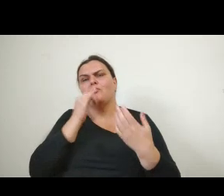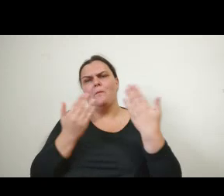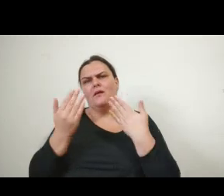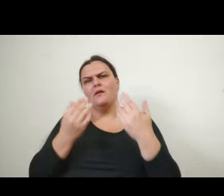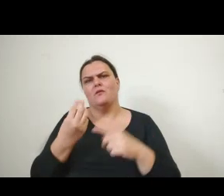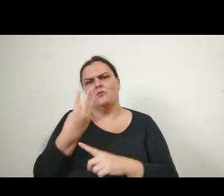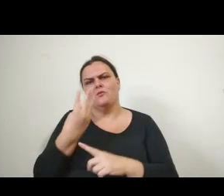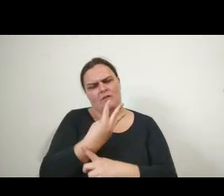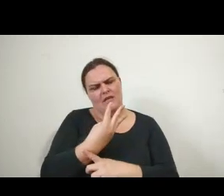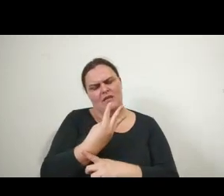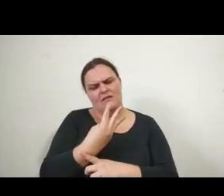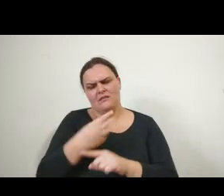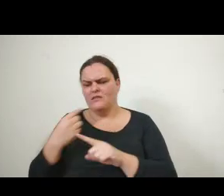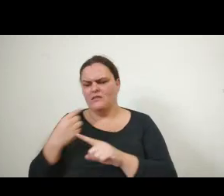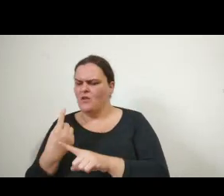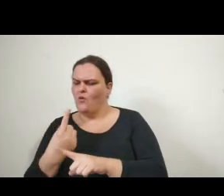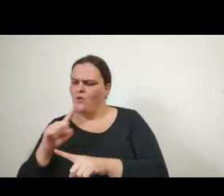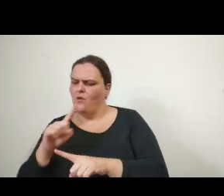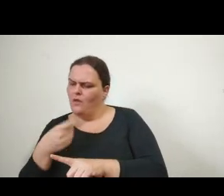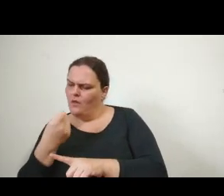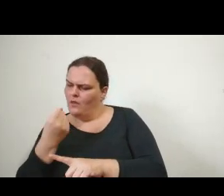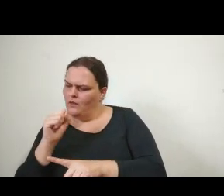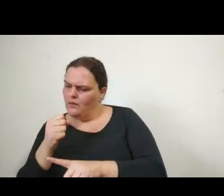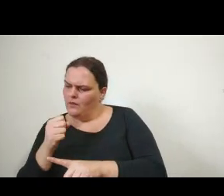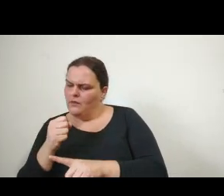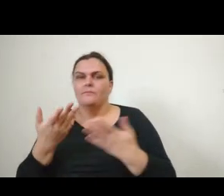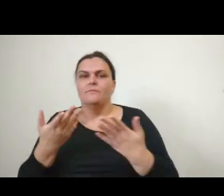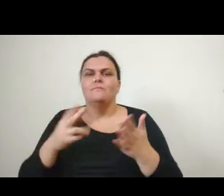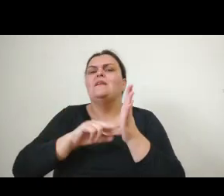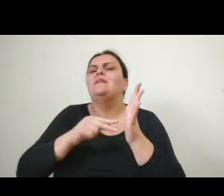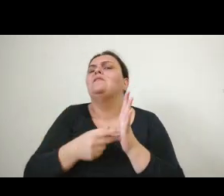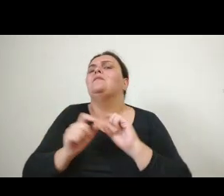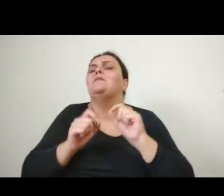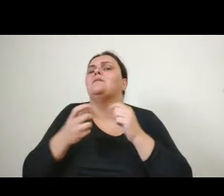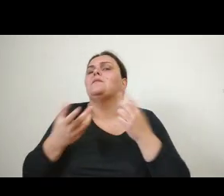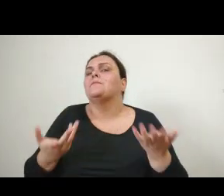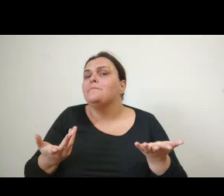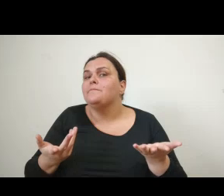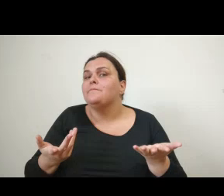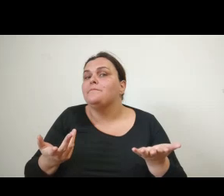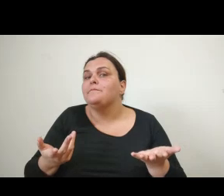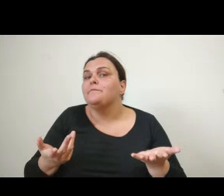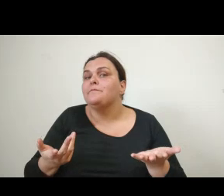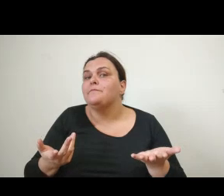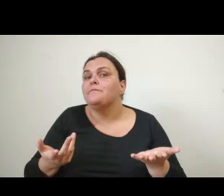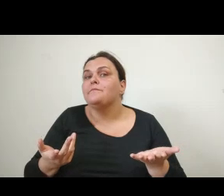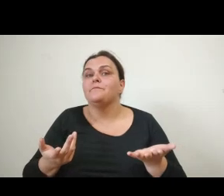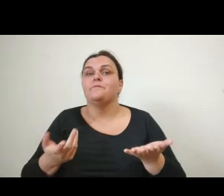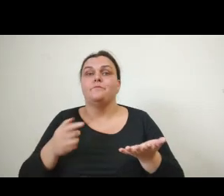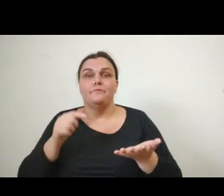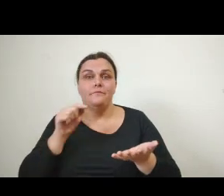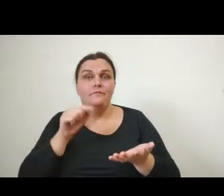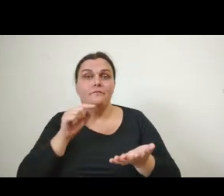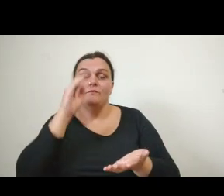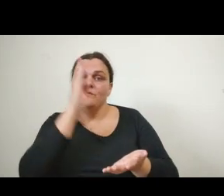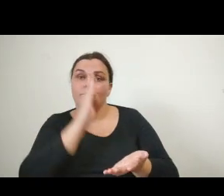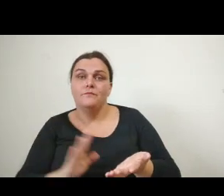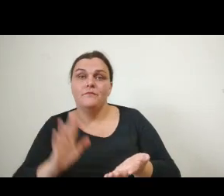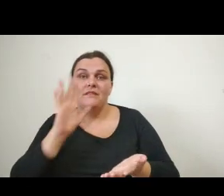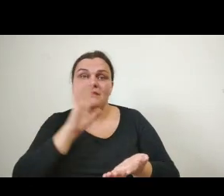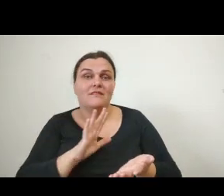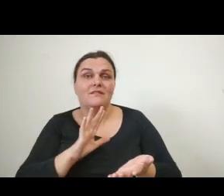graus. Isso aí, especificamente, né, para as áreas potencialmente favoráveis para o cultivo de